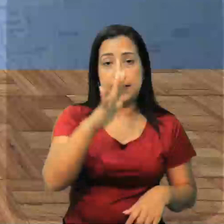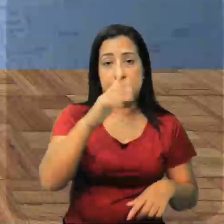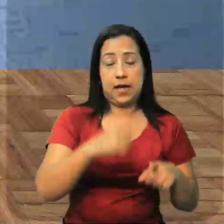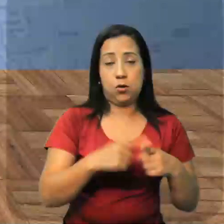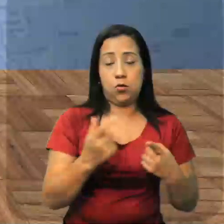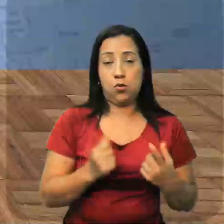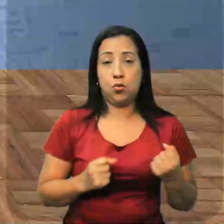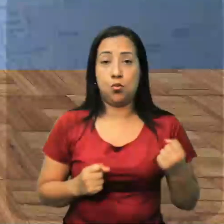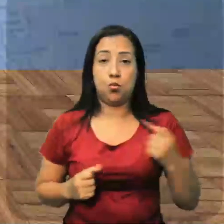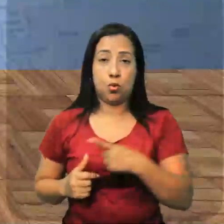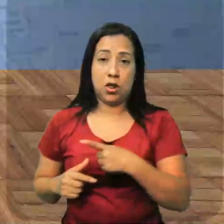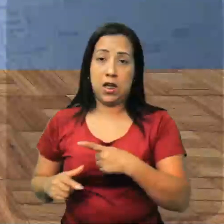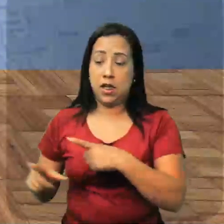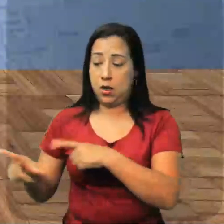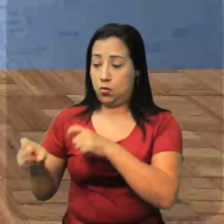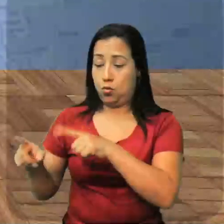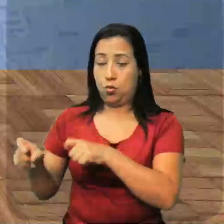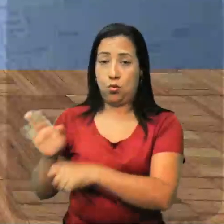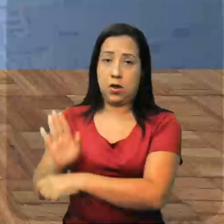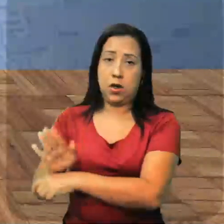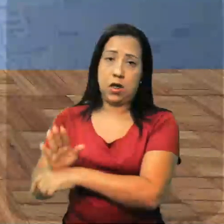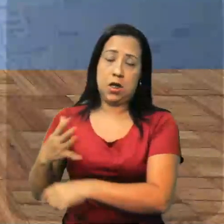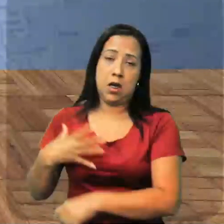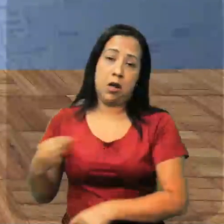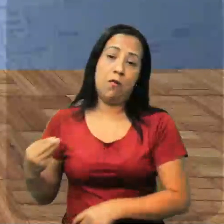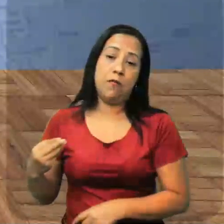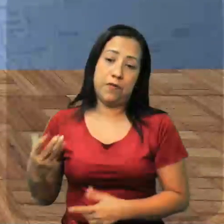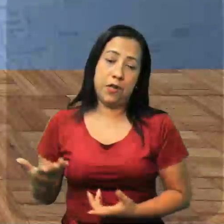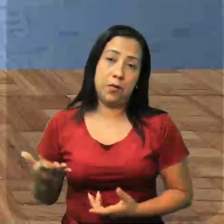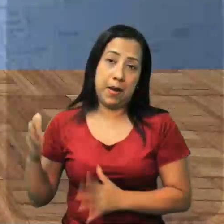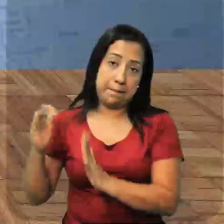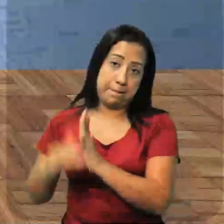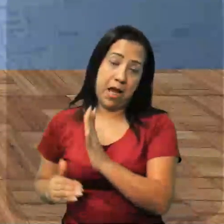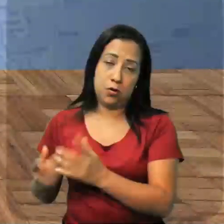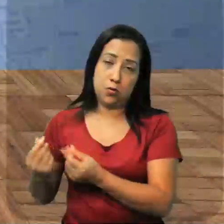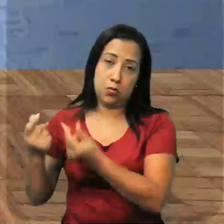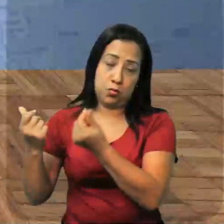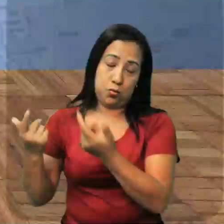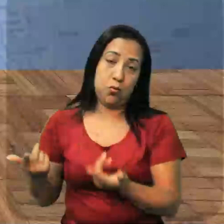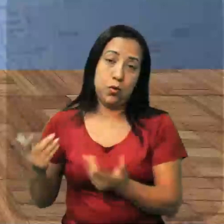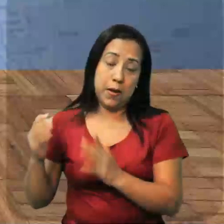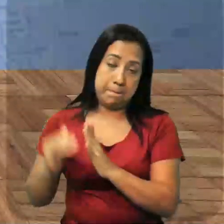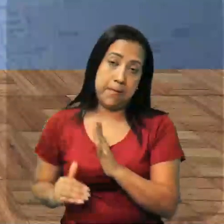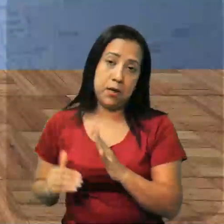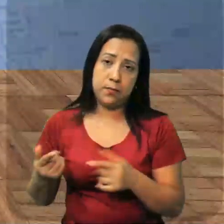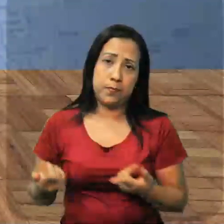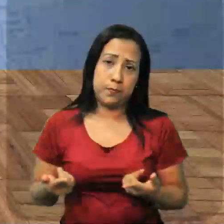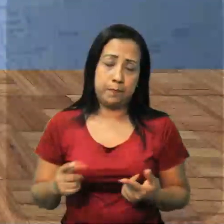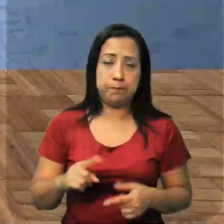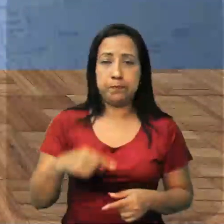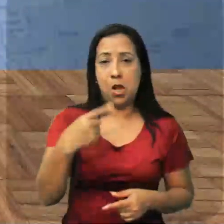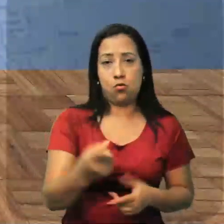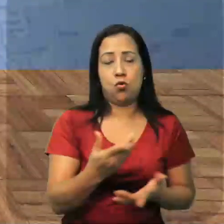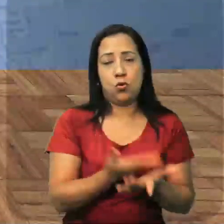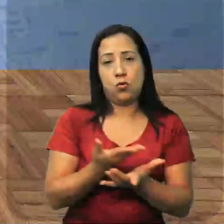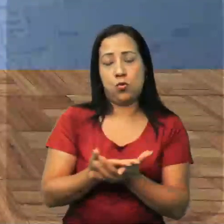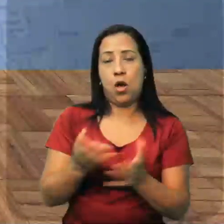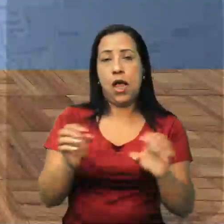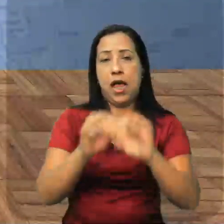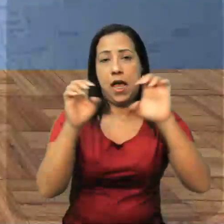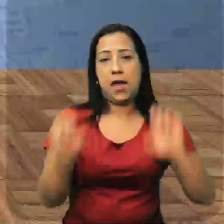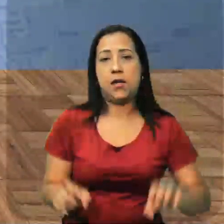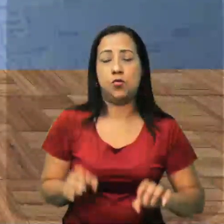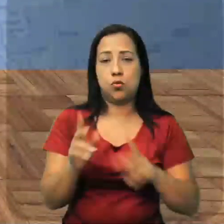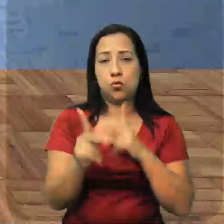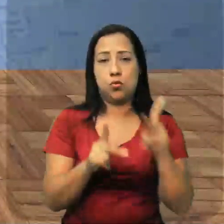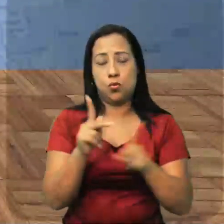interferir no que nós chamamos de estrutura da população, que nós vamos ver isso nas próximas aulas também. Essa estrutura da população eu posso